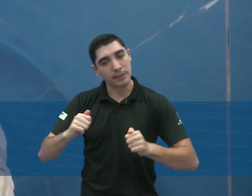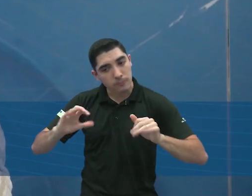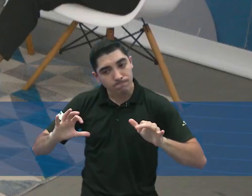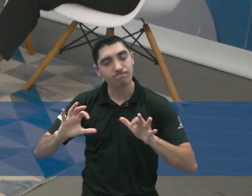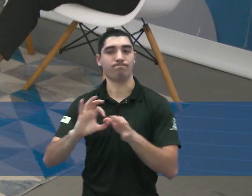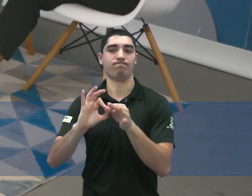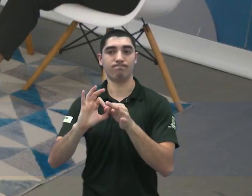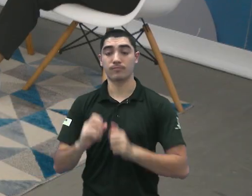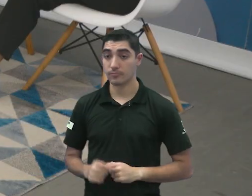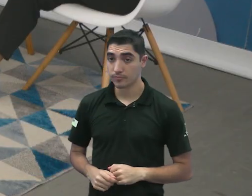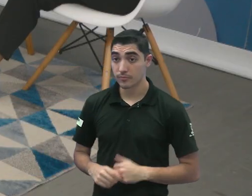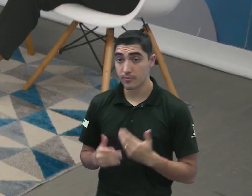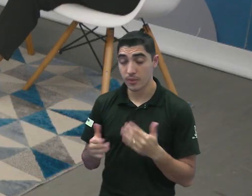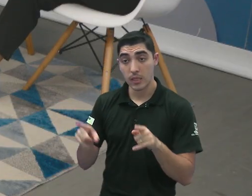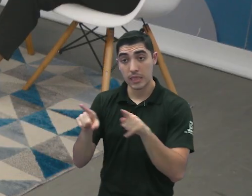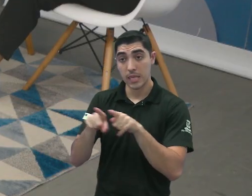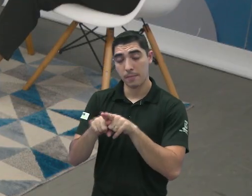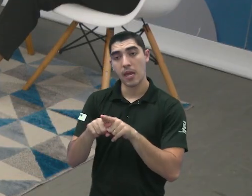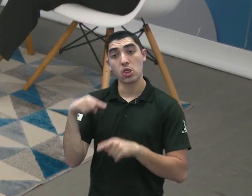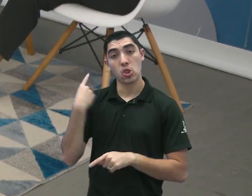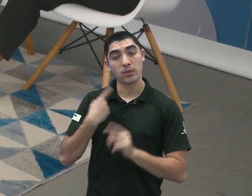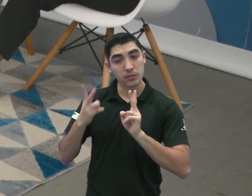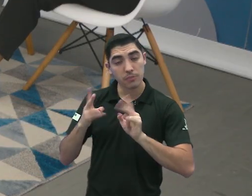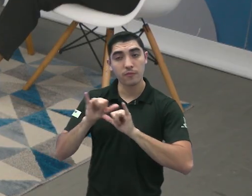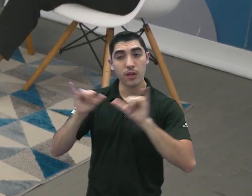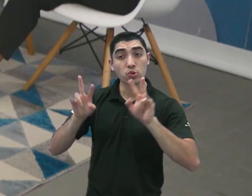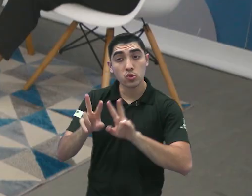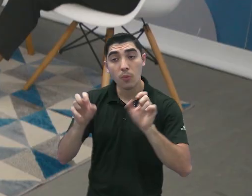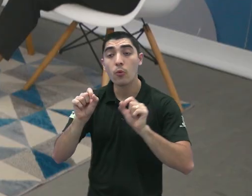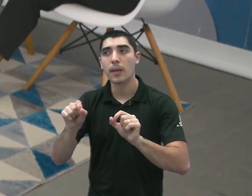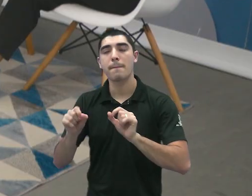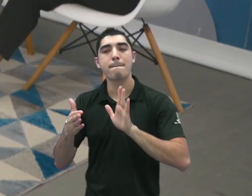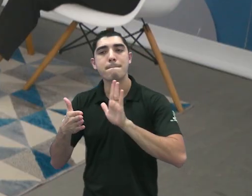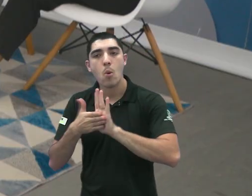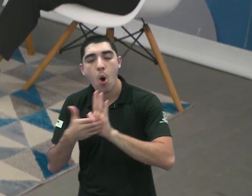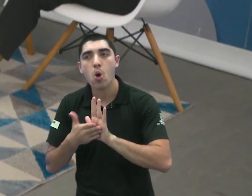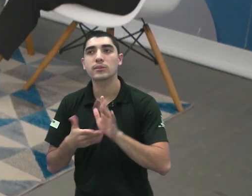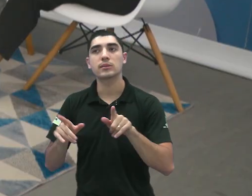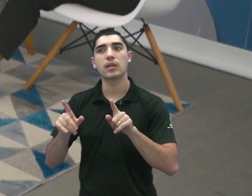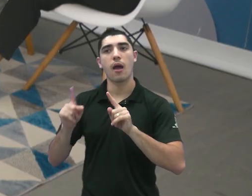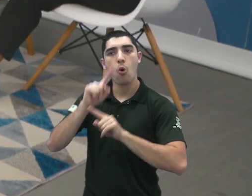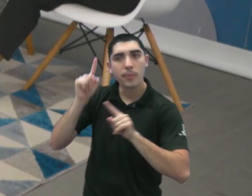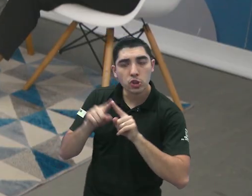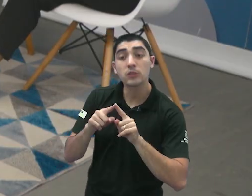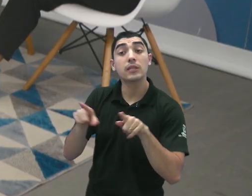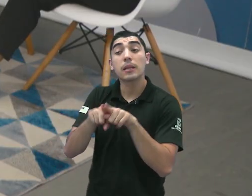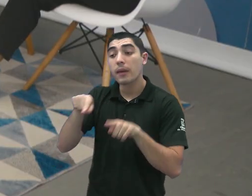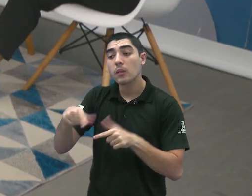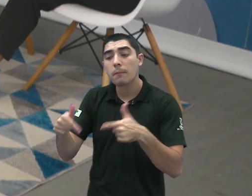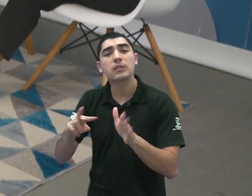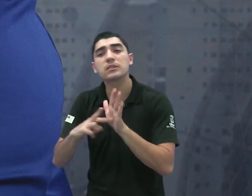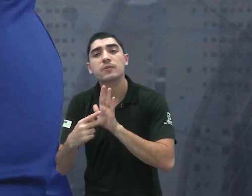a gente tem falado muito, Rafa, né, da questão do propósito e significado do trabalho, né? Muitas vezes o propósito